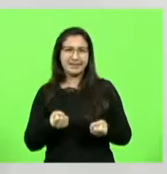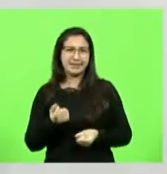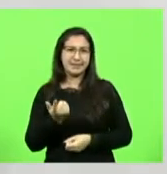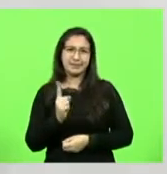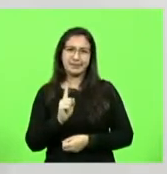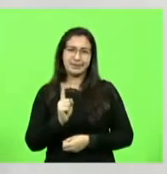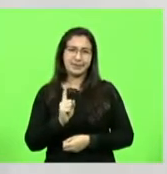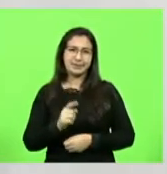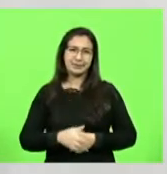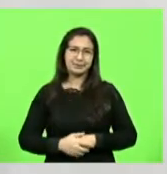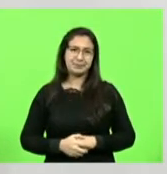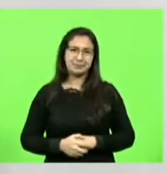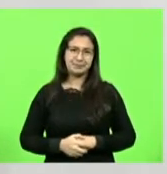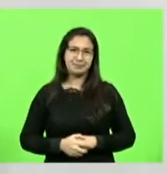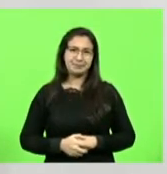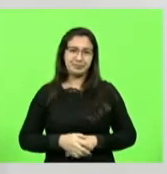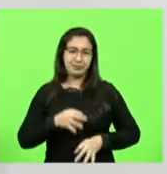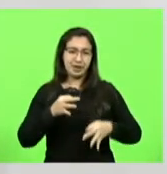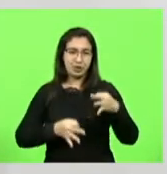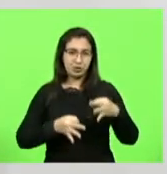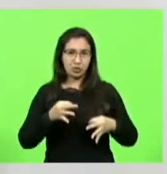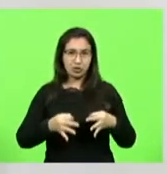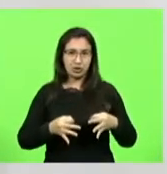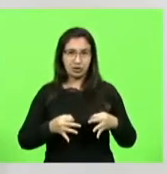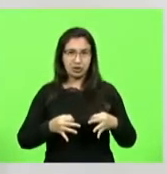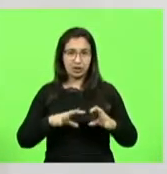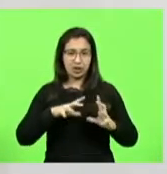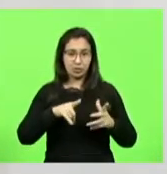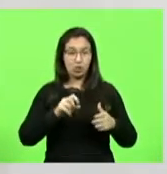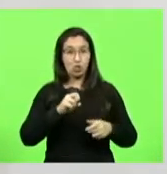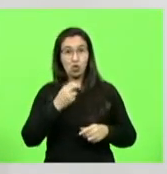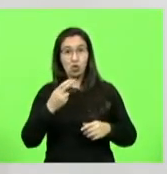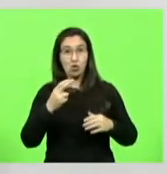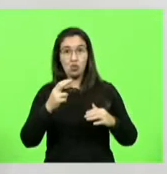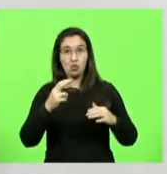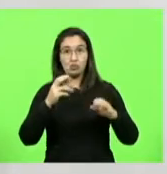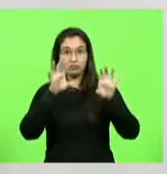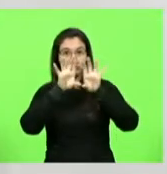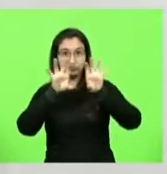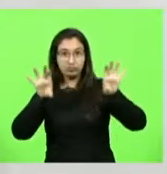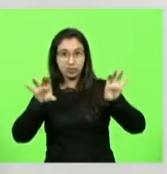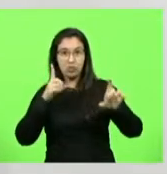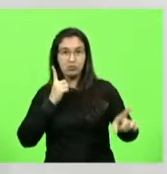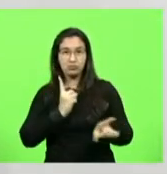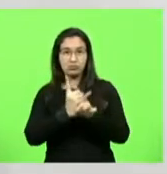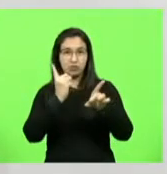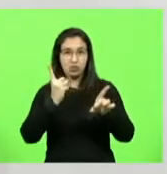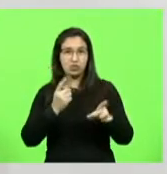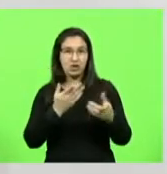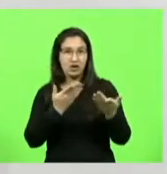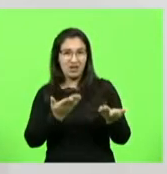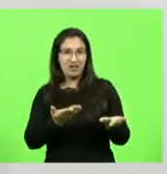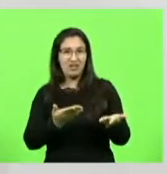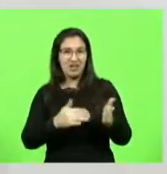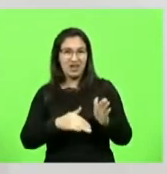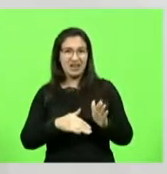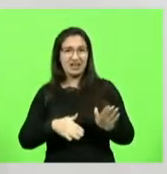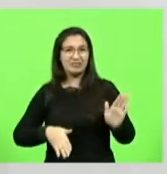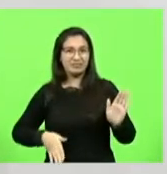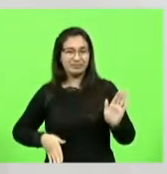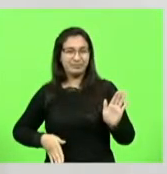A justiça terrena ou divina vai achar o bandido. Um já foi identificado lá em Blumenau,